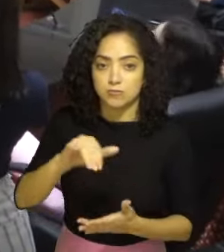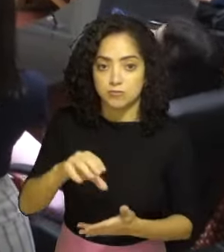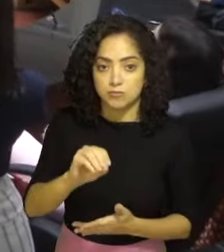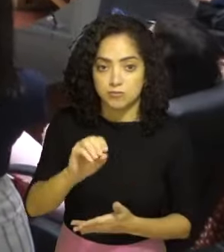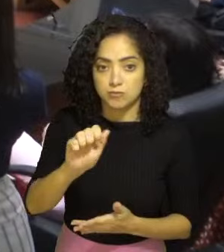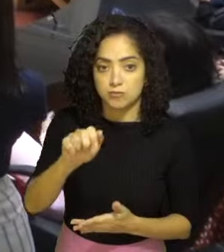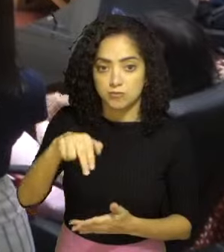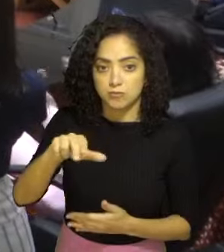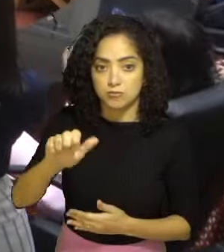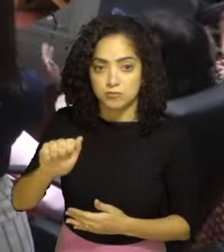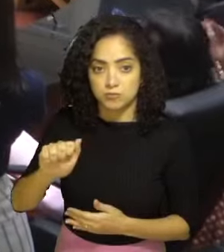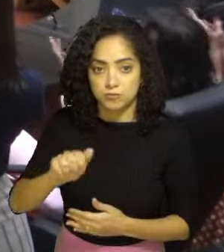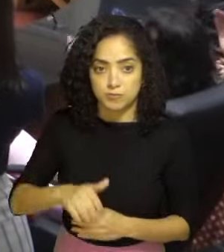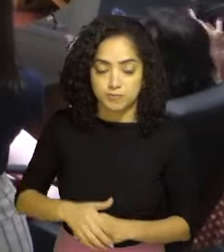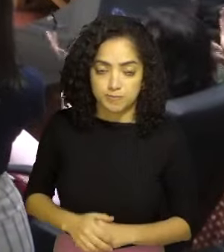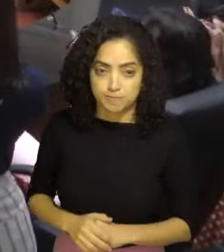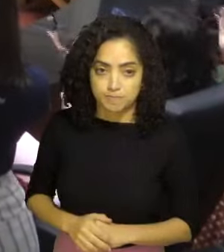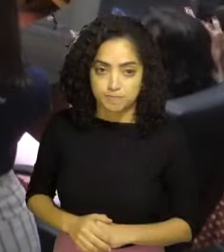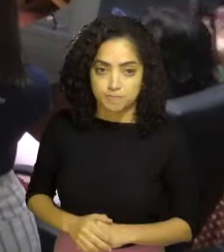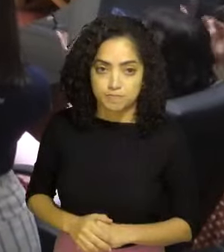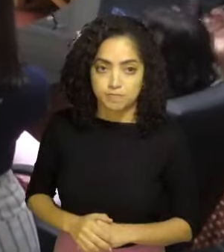Célia dos Passos.